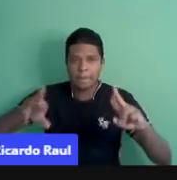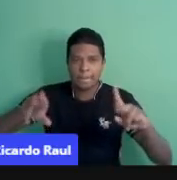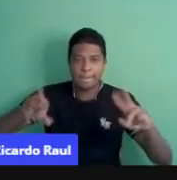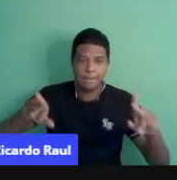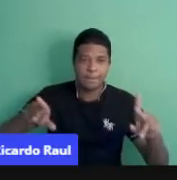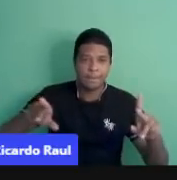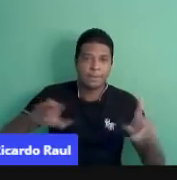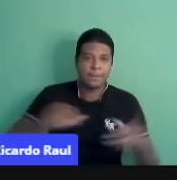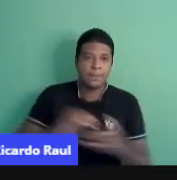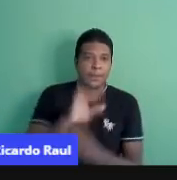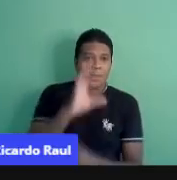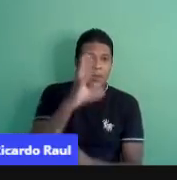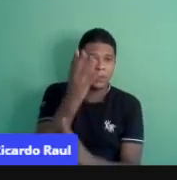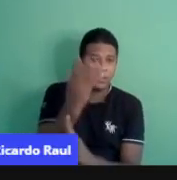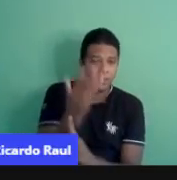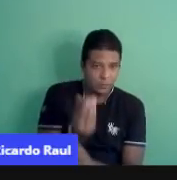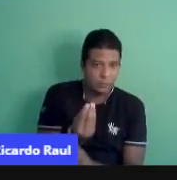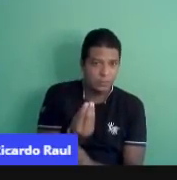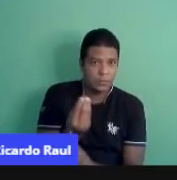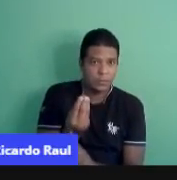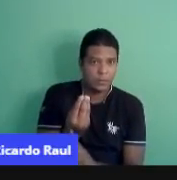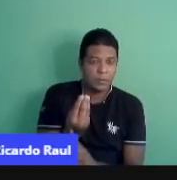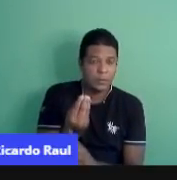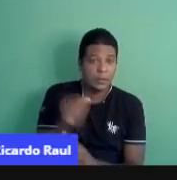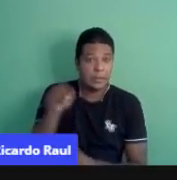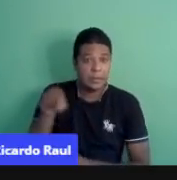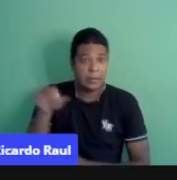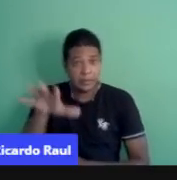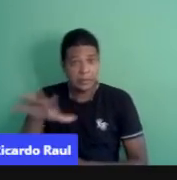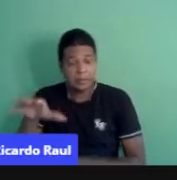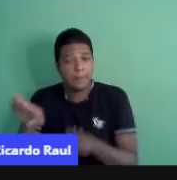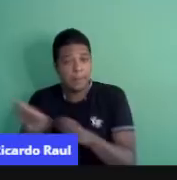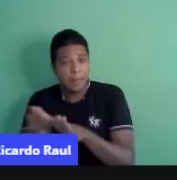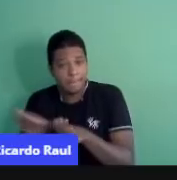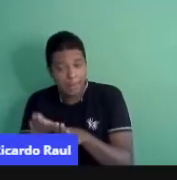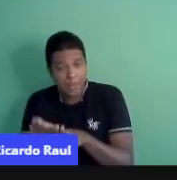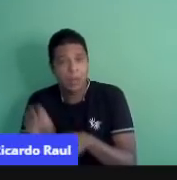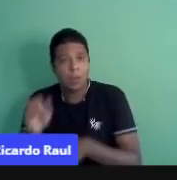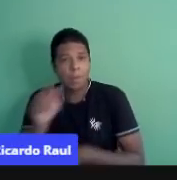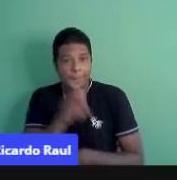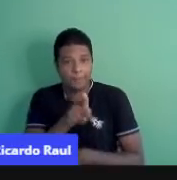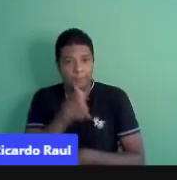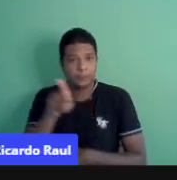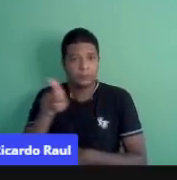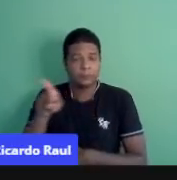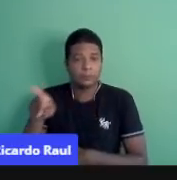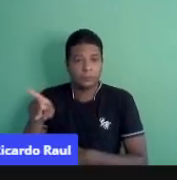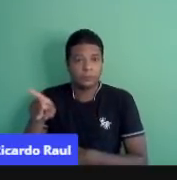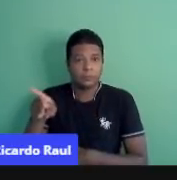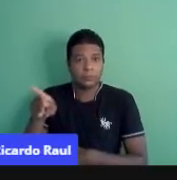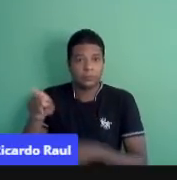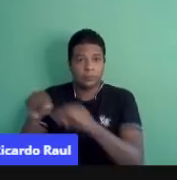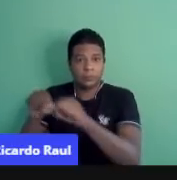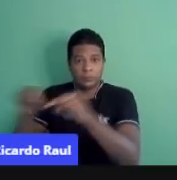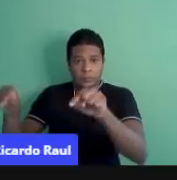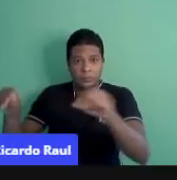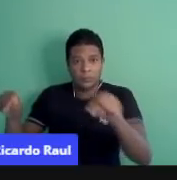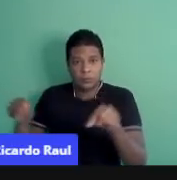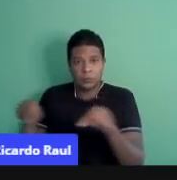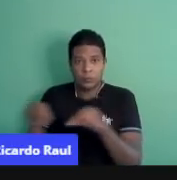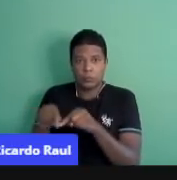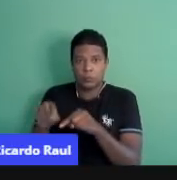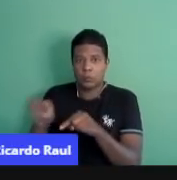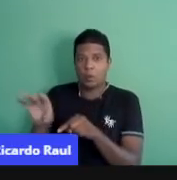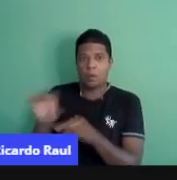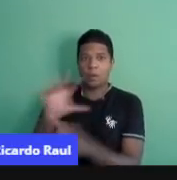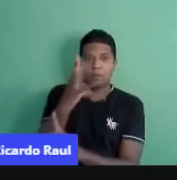manifestações artísticas. É nesse campo que também o professor de sala e não só o professor de arte